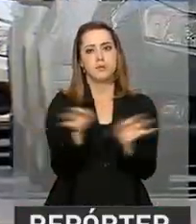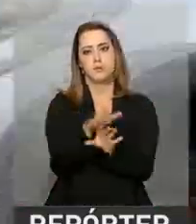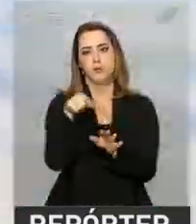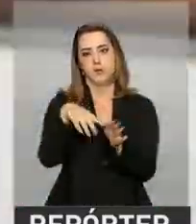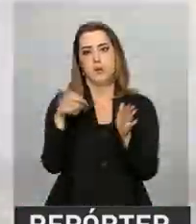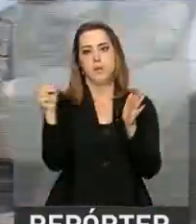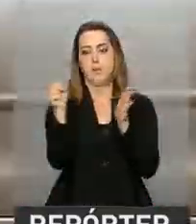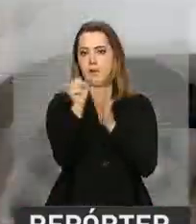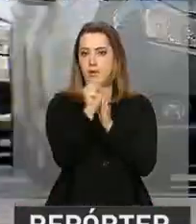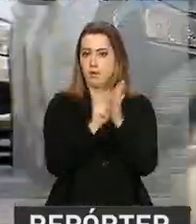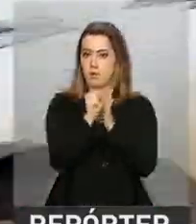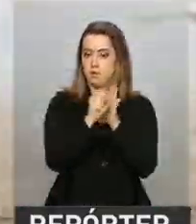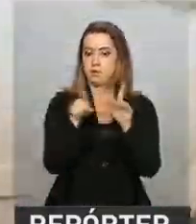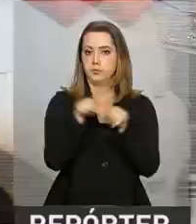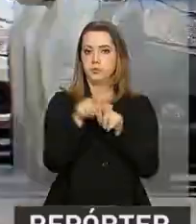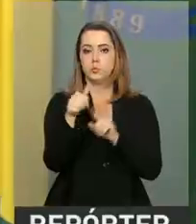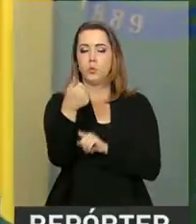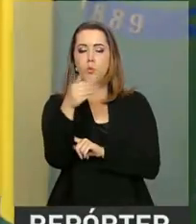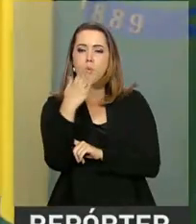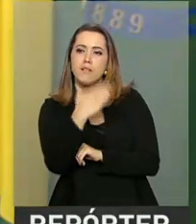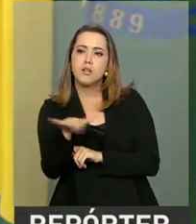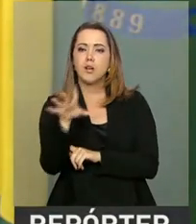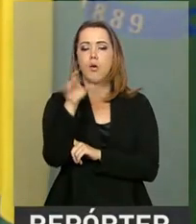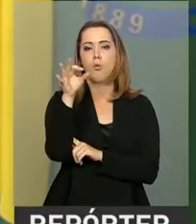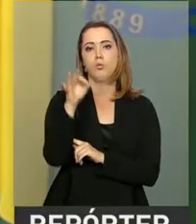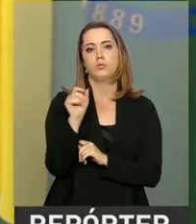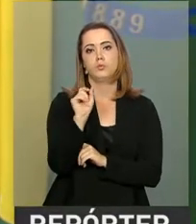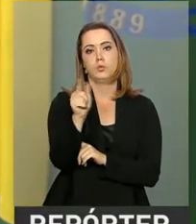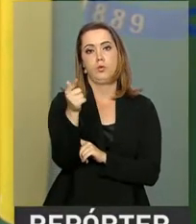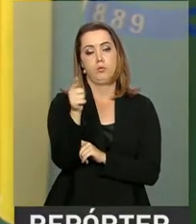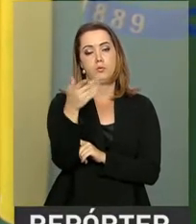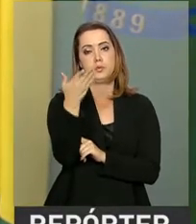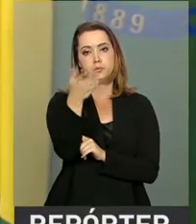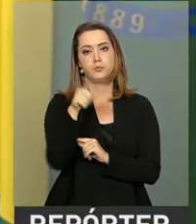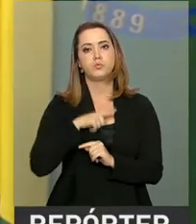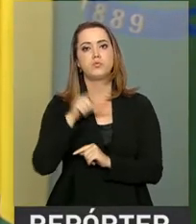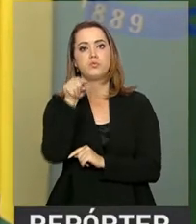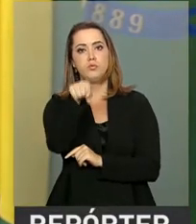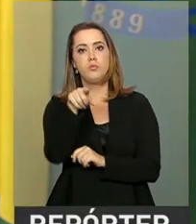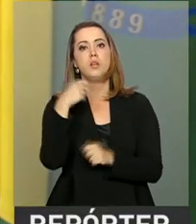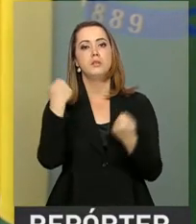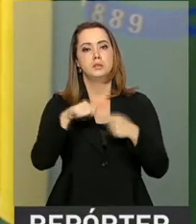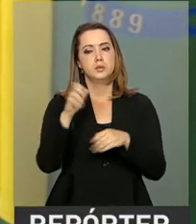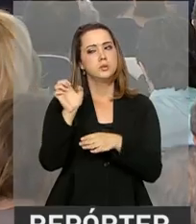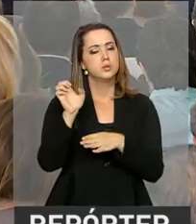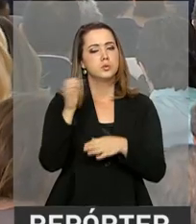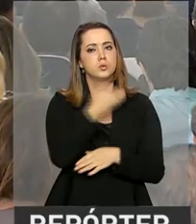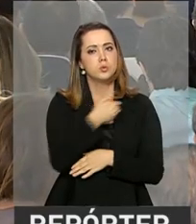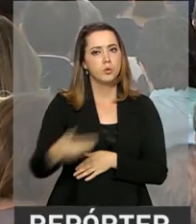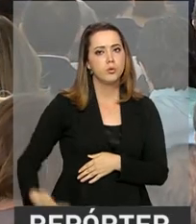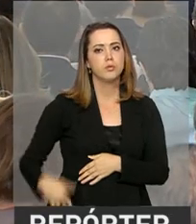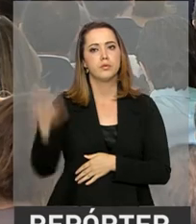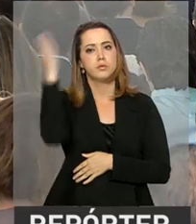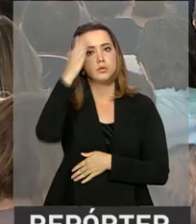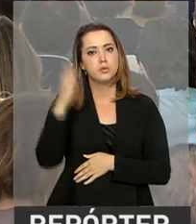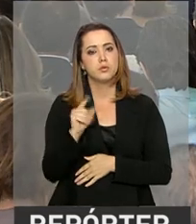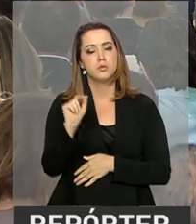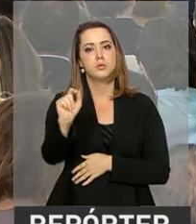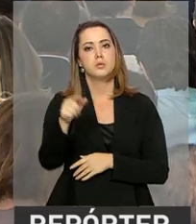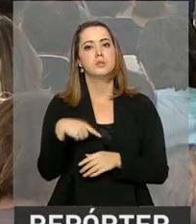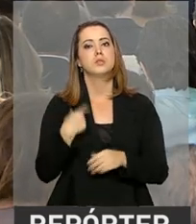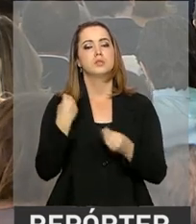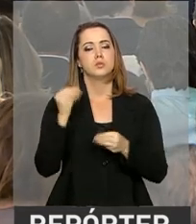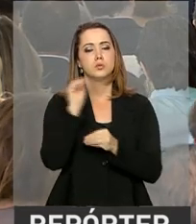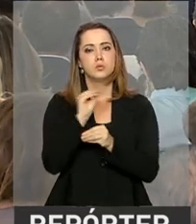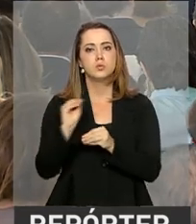esse crescimento a 1 gra me o presidente disse que essa é uma questão do estado brasileiro e que o país vem colaborando